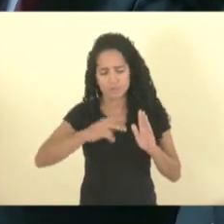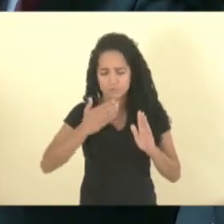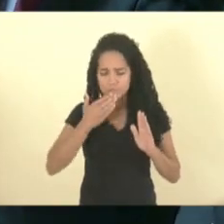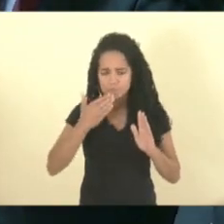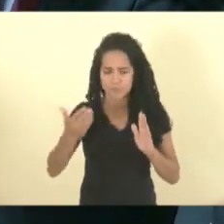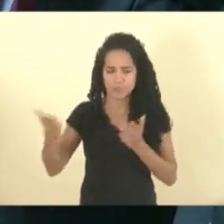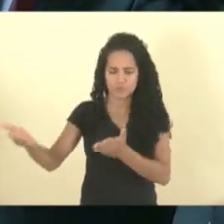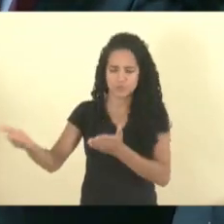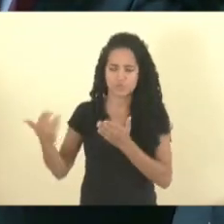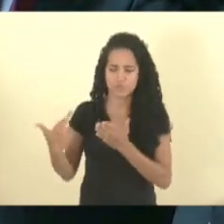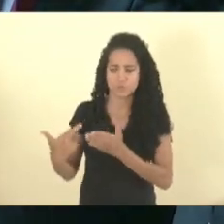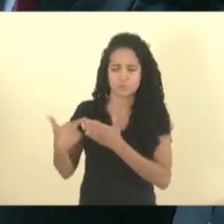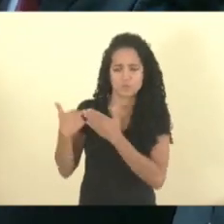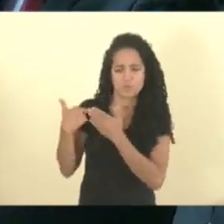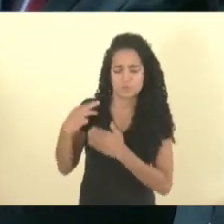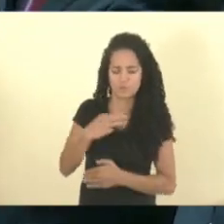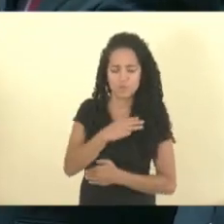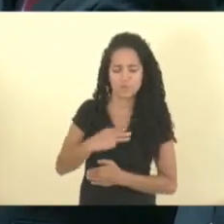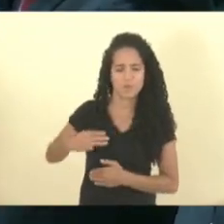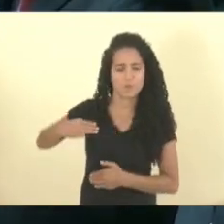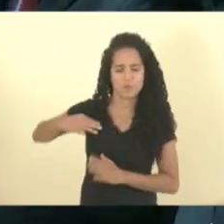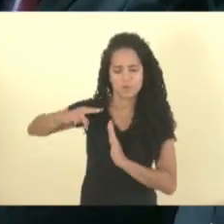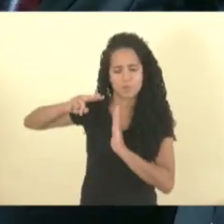Coronel Wellington.